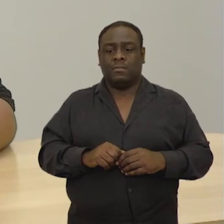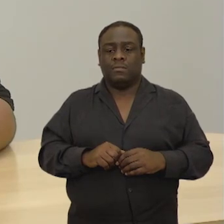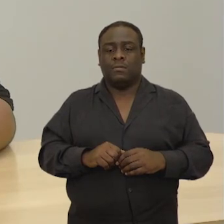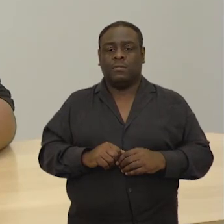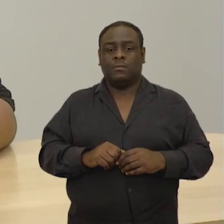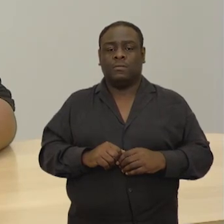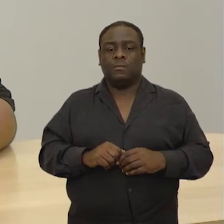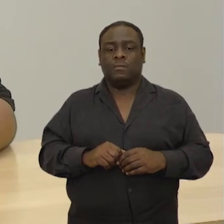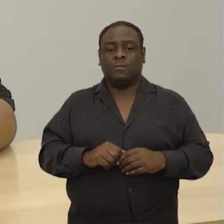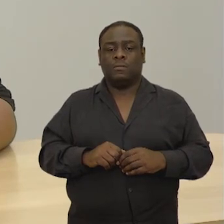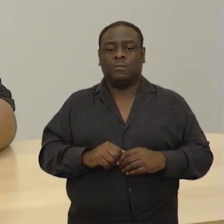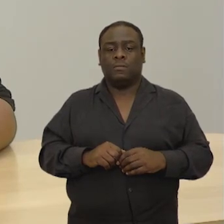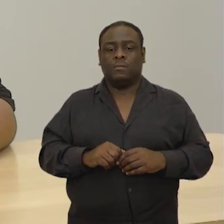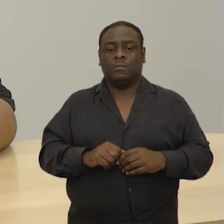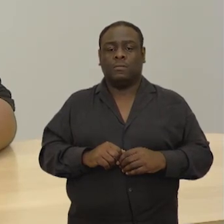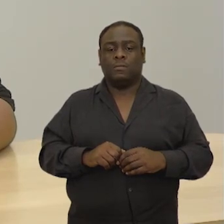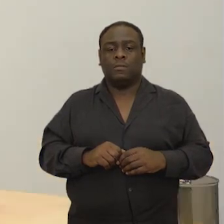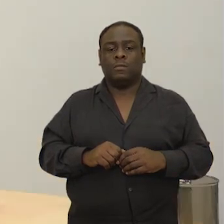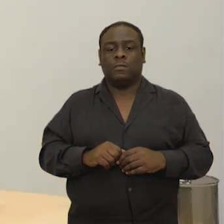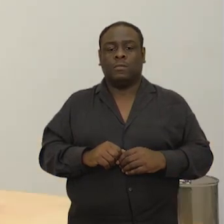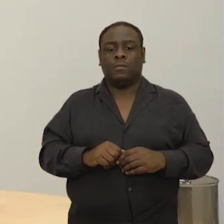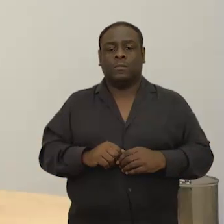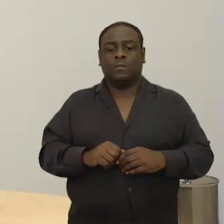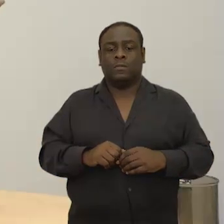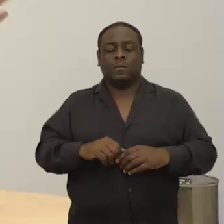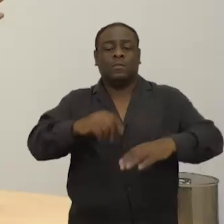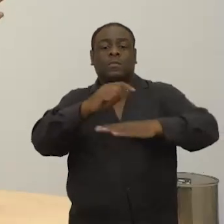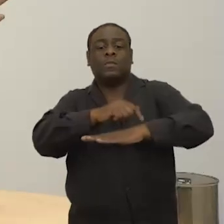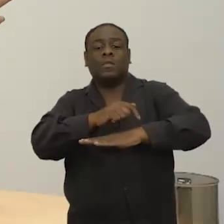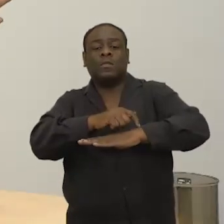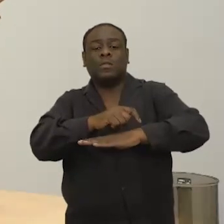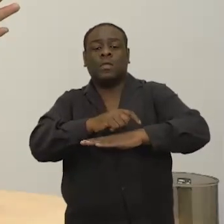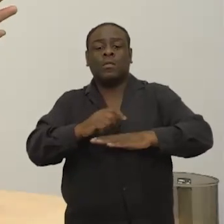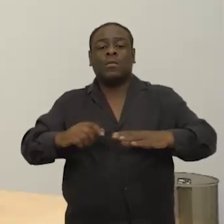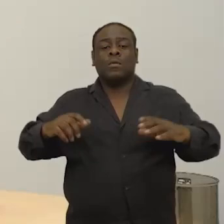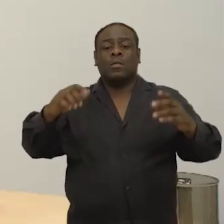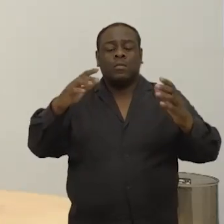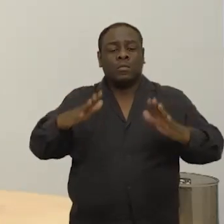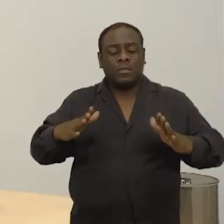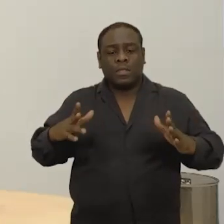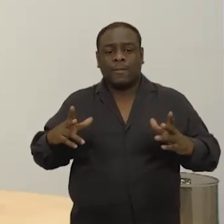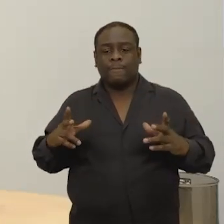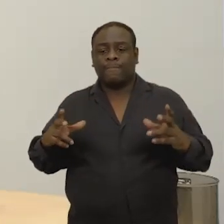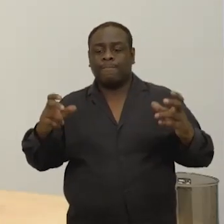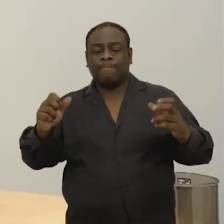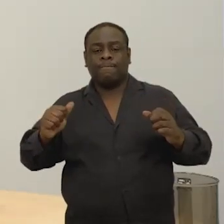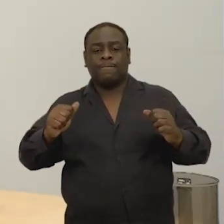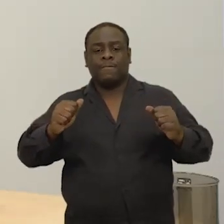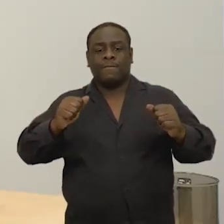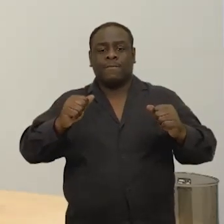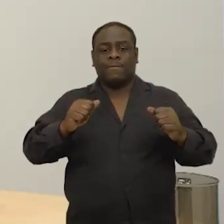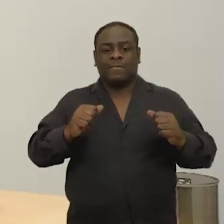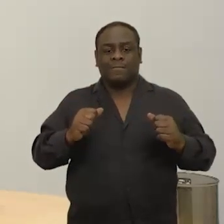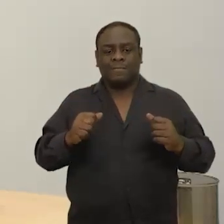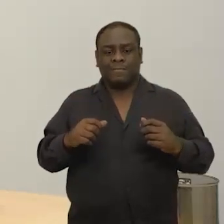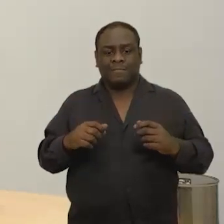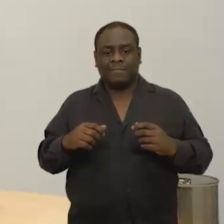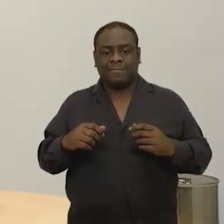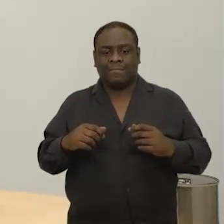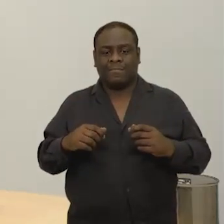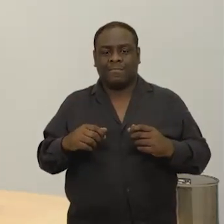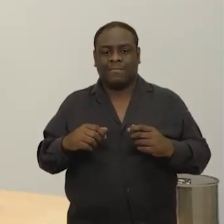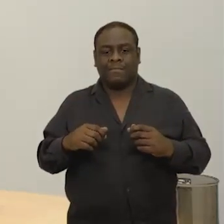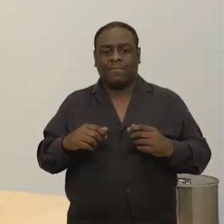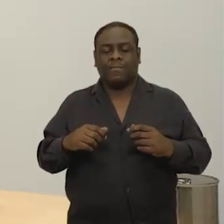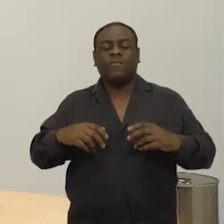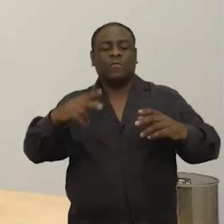A gente tem alguém aqui que tem voz aveludada, né? Sim, o CPM. Tá aqui o centro CMSP. Olha, CPM, você está falando nome de banda. Eu